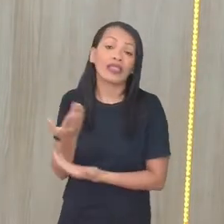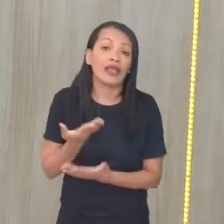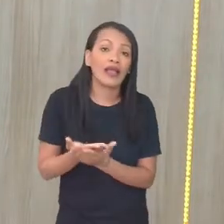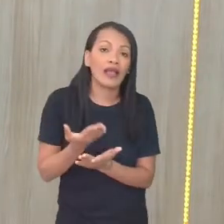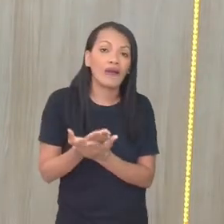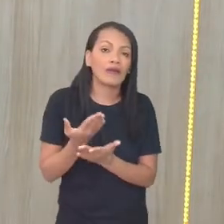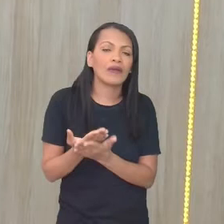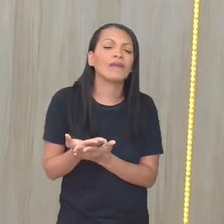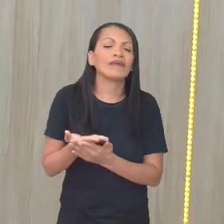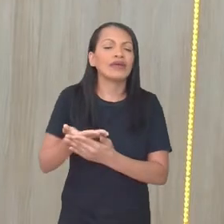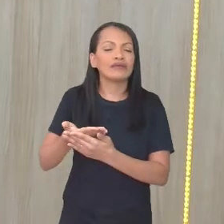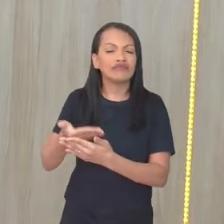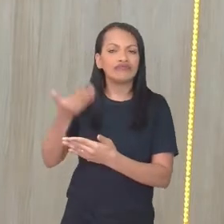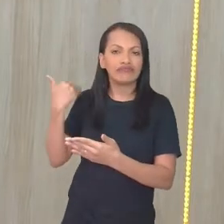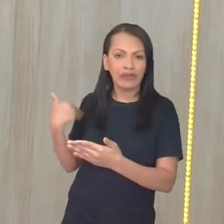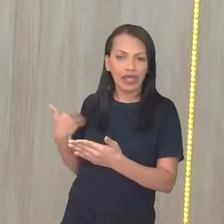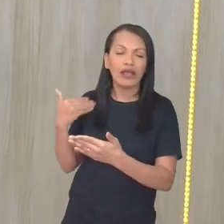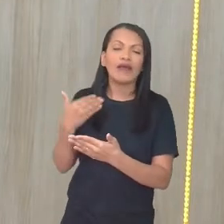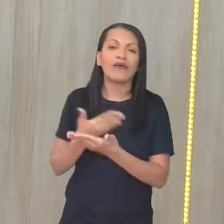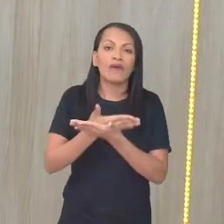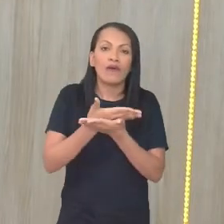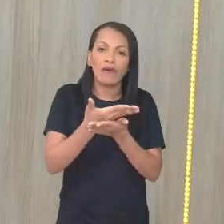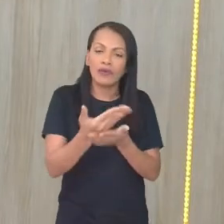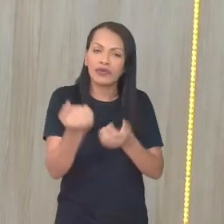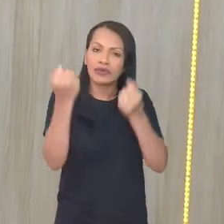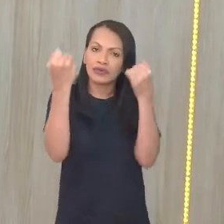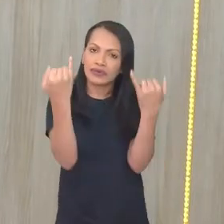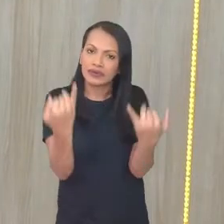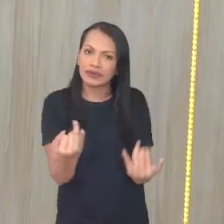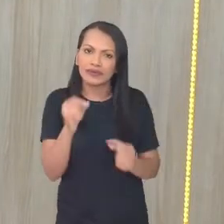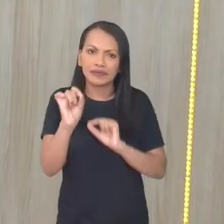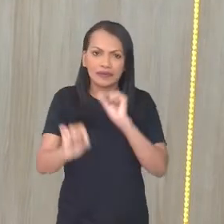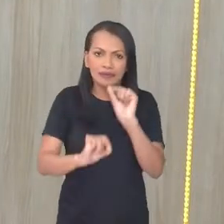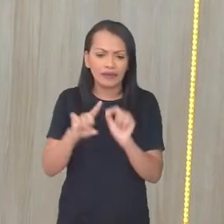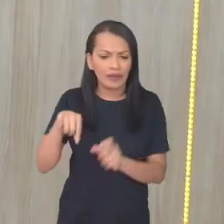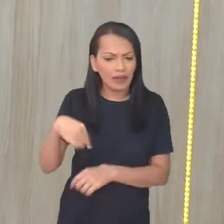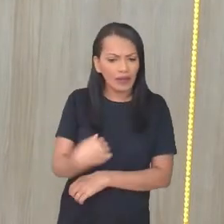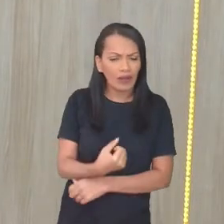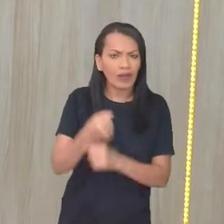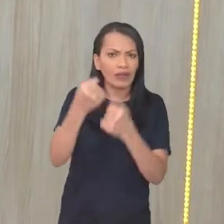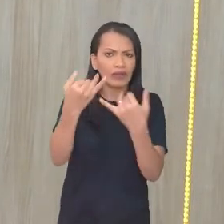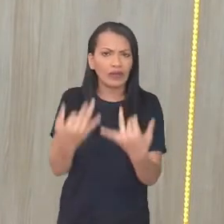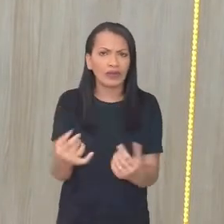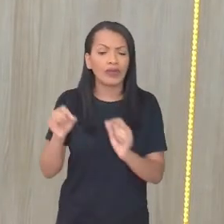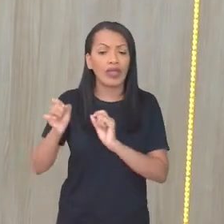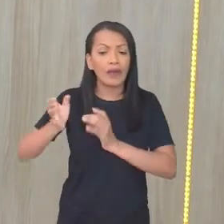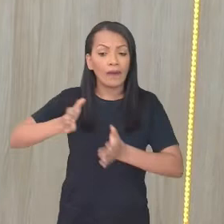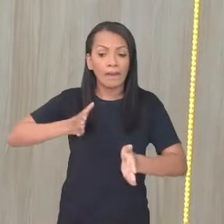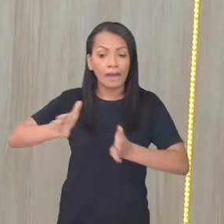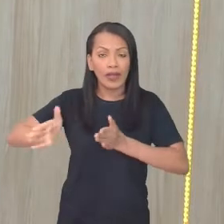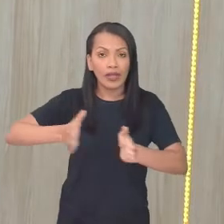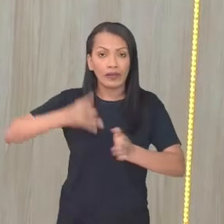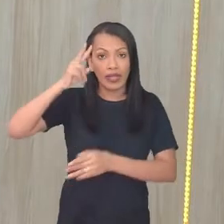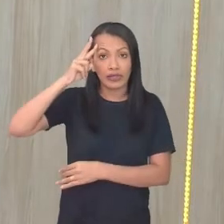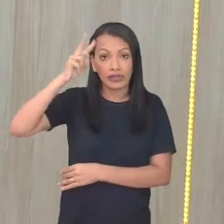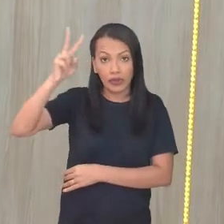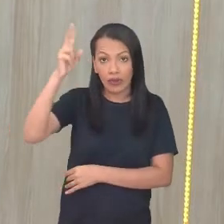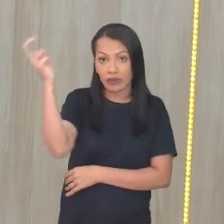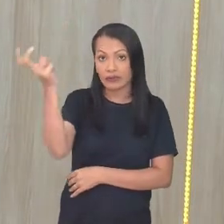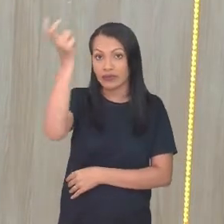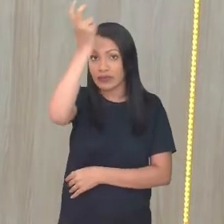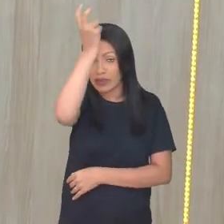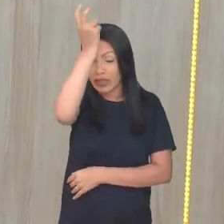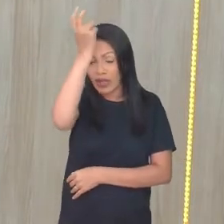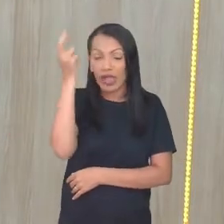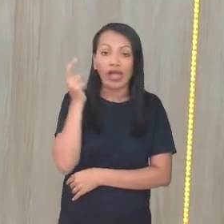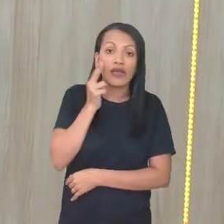passada a gente começou falando, né? Na realidade a gente falou sobre os períodos, né, da história do Egito. A gente